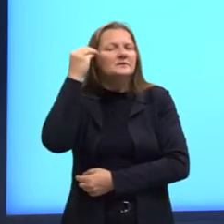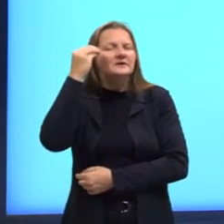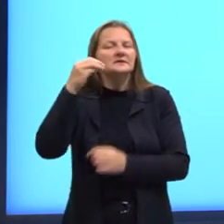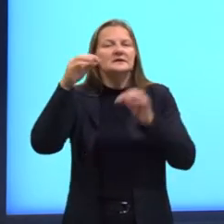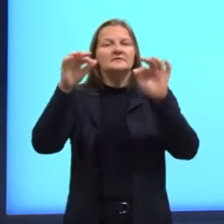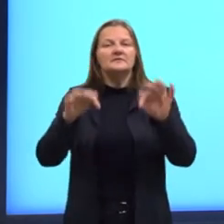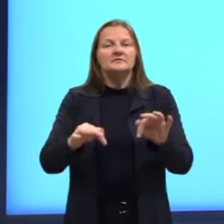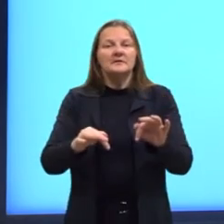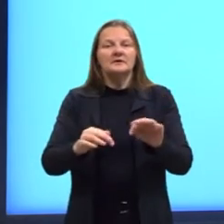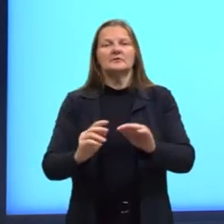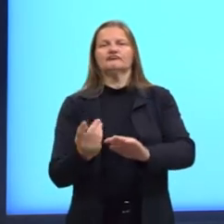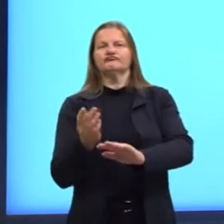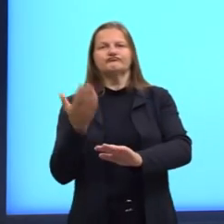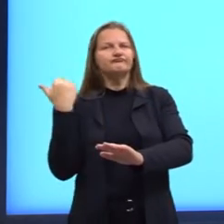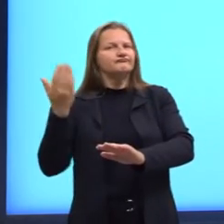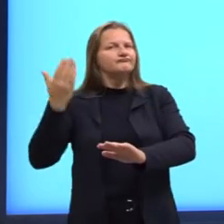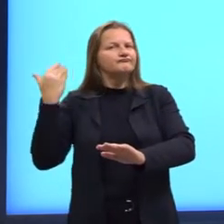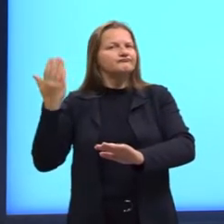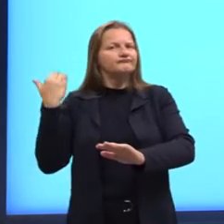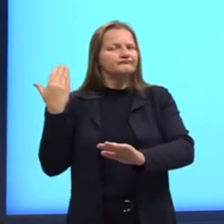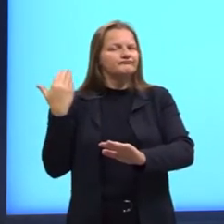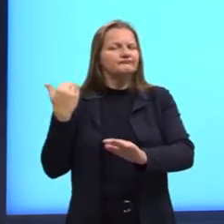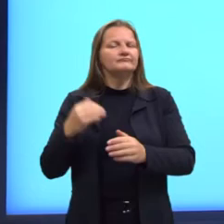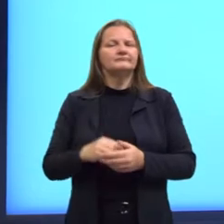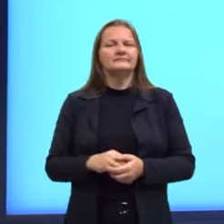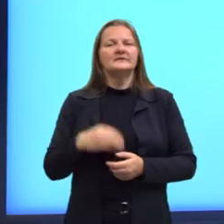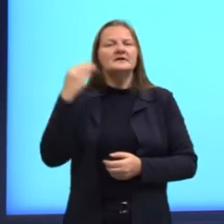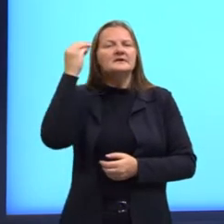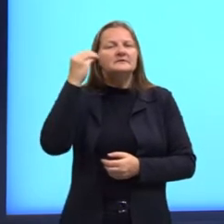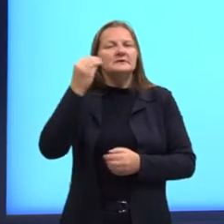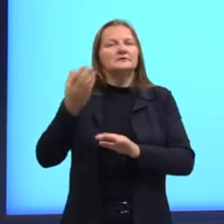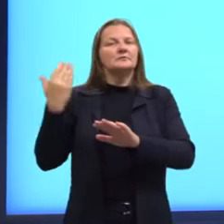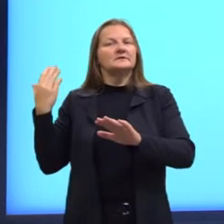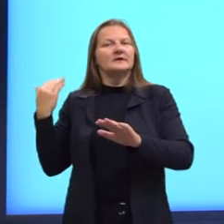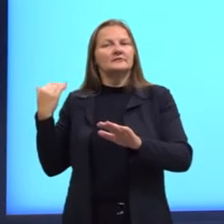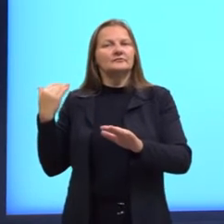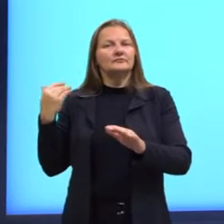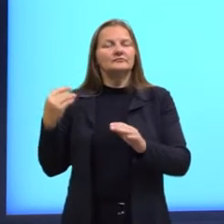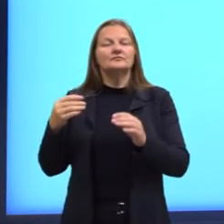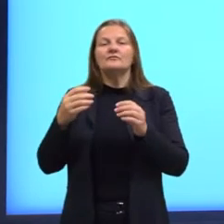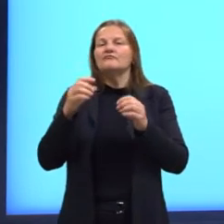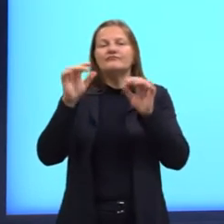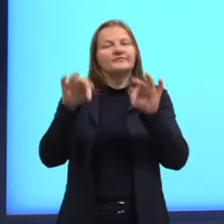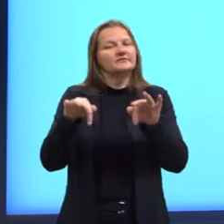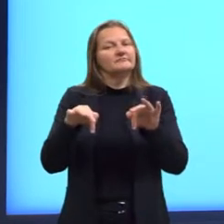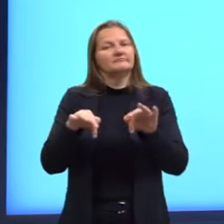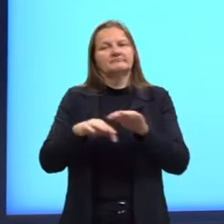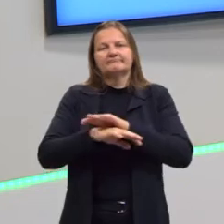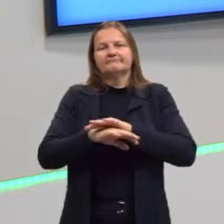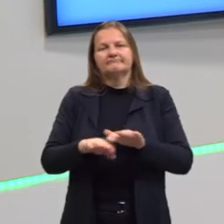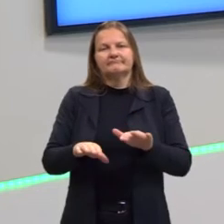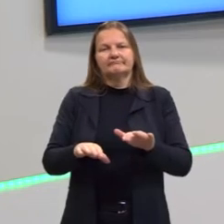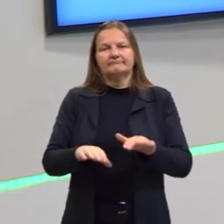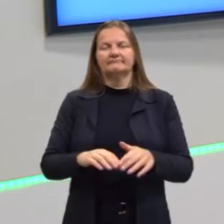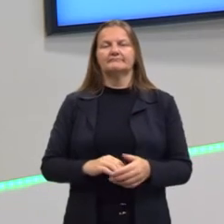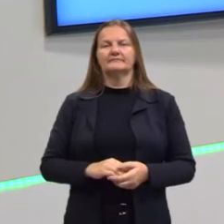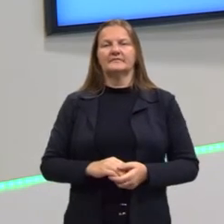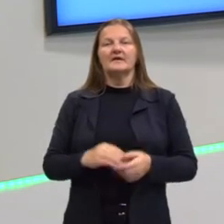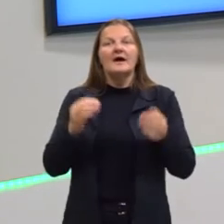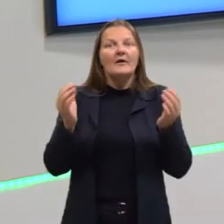terminados no passado certo experiências do passado que já se foram o que já terminaram